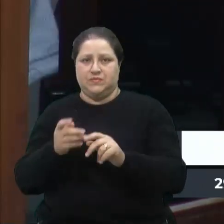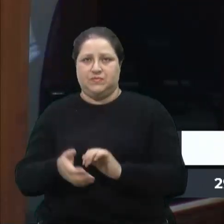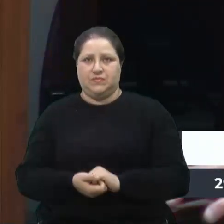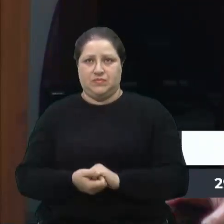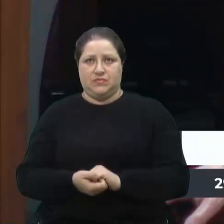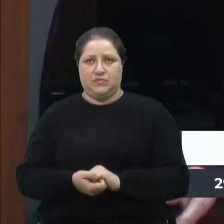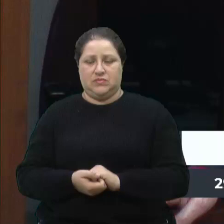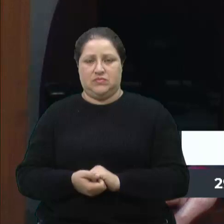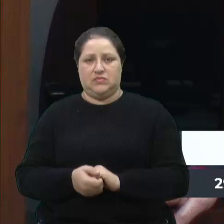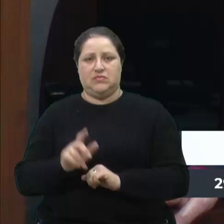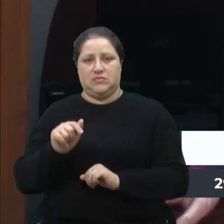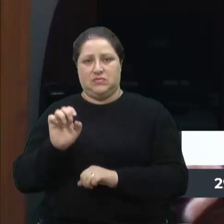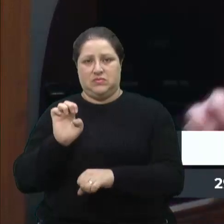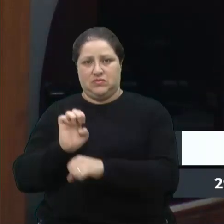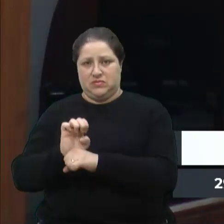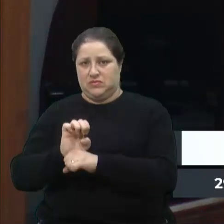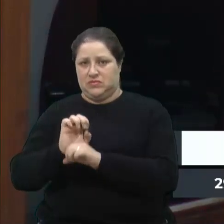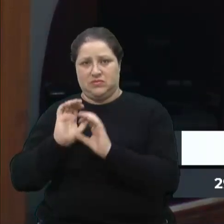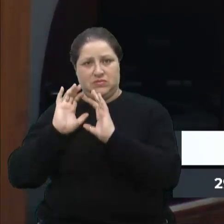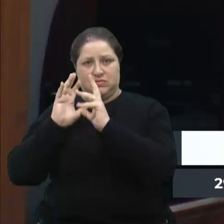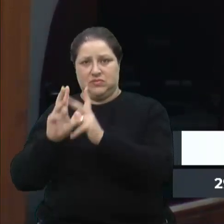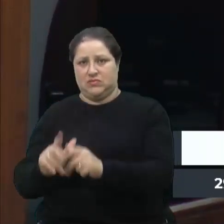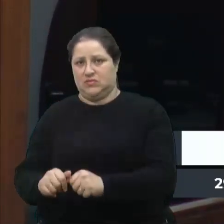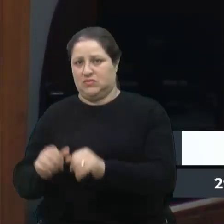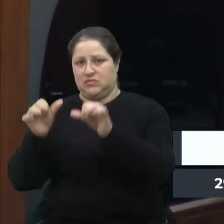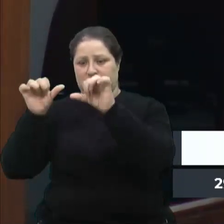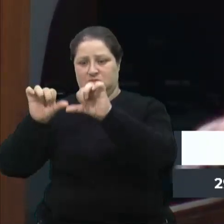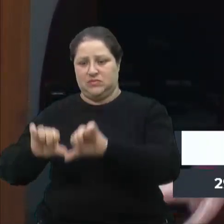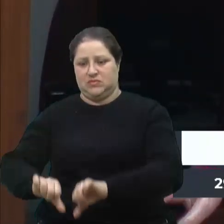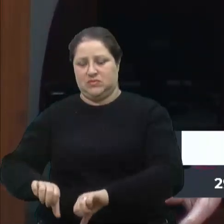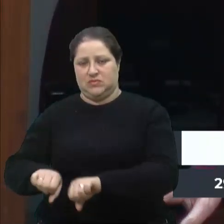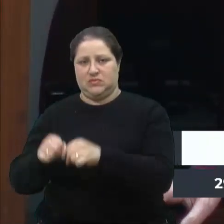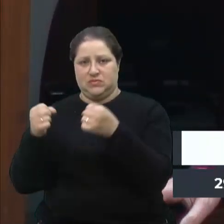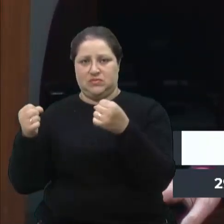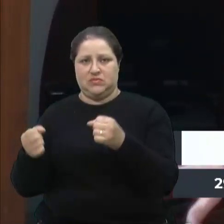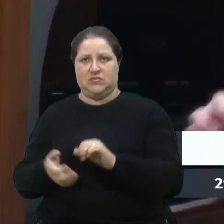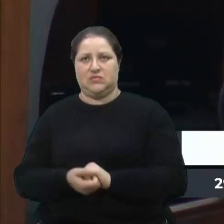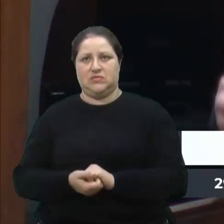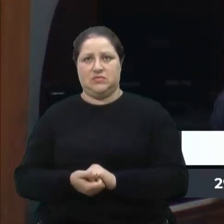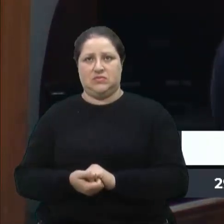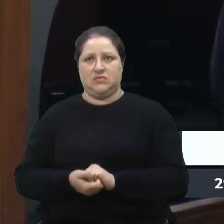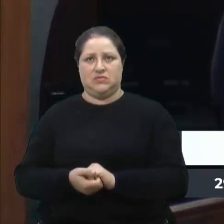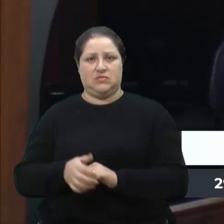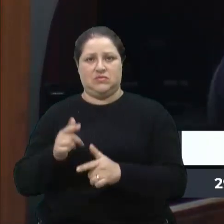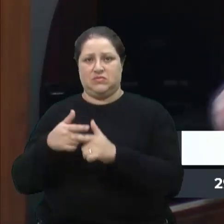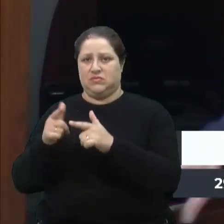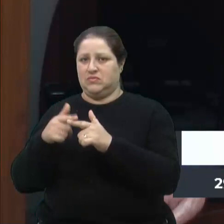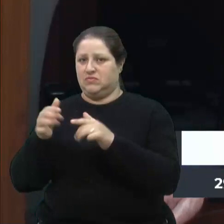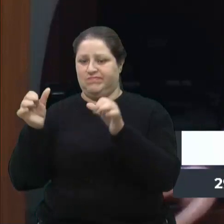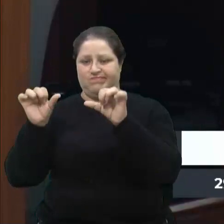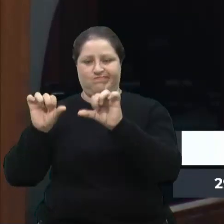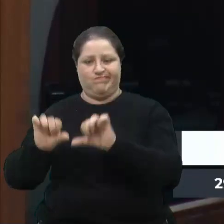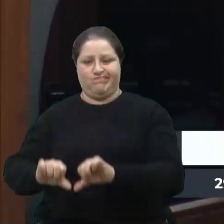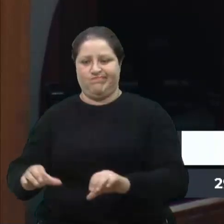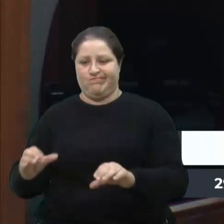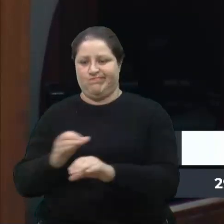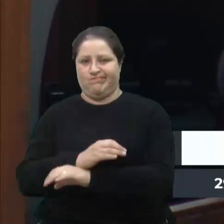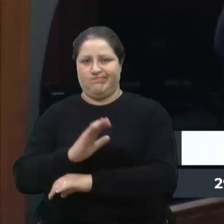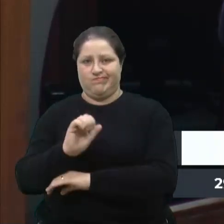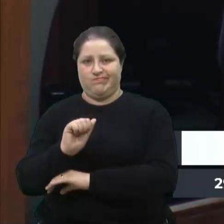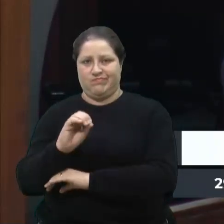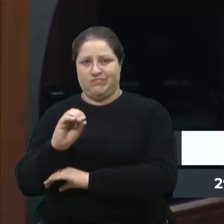O estado como um todo estava totalmente falido, quebrado. Desastre total, caos.